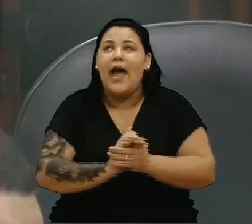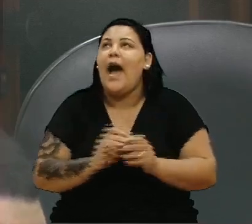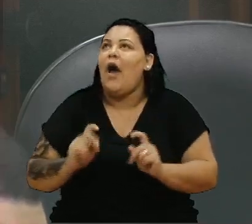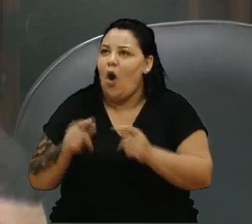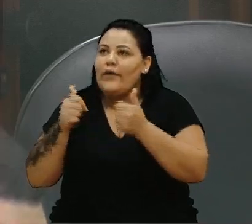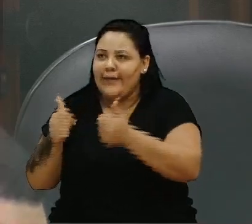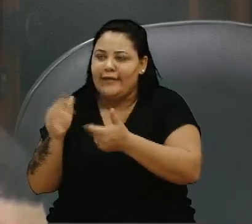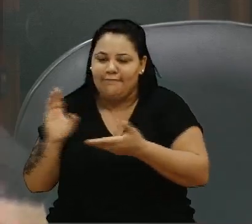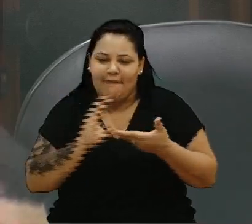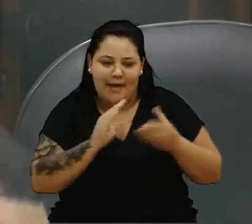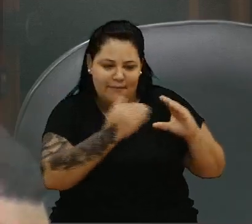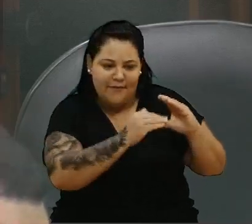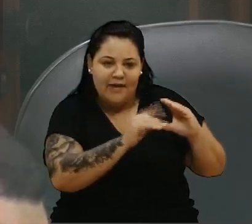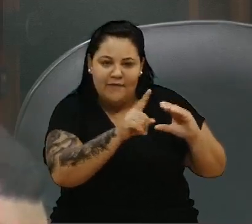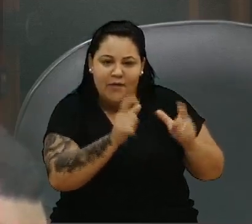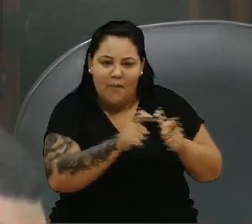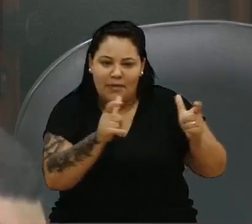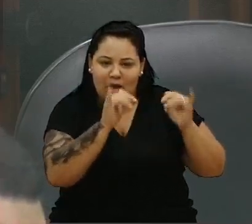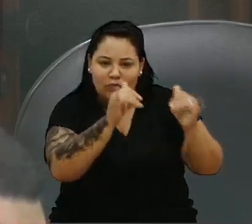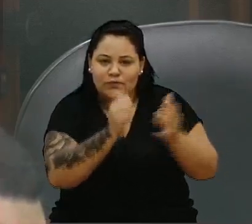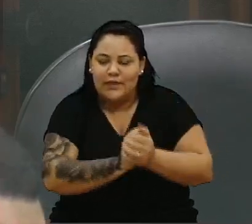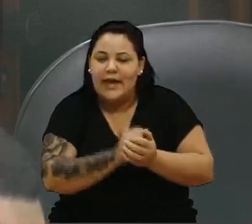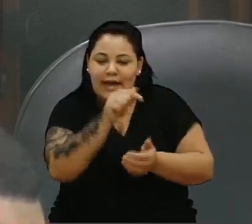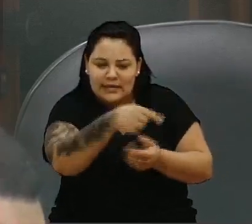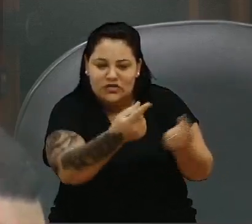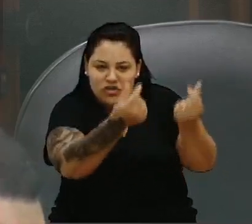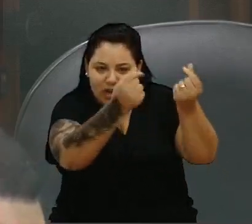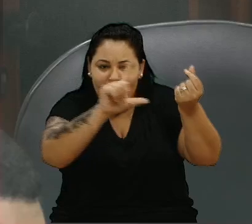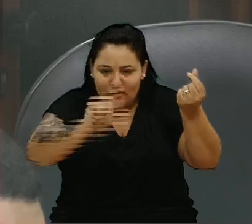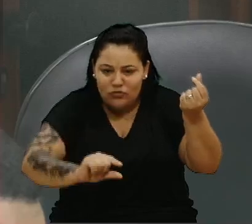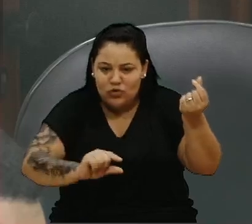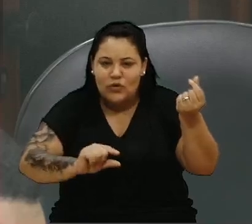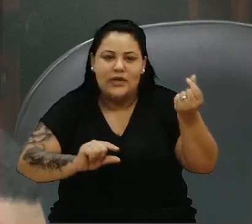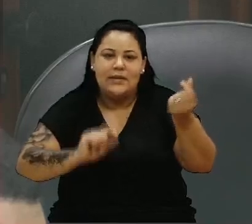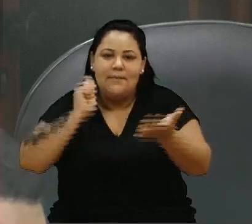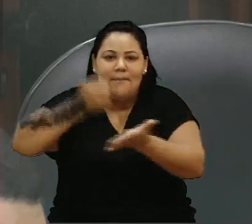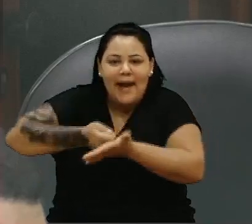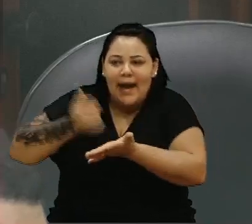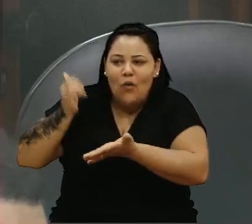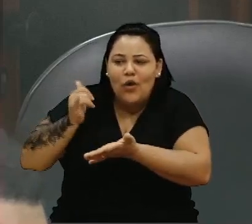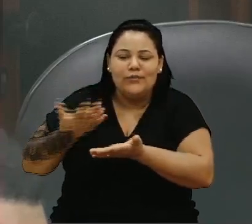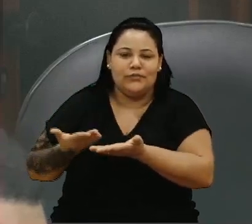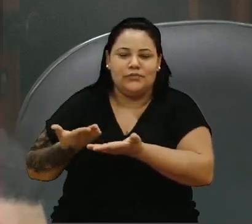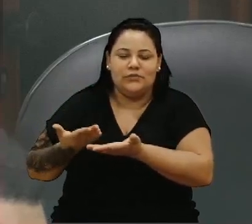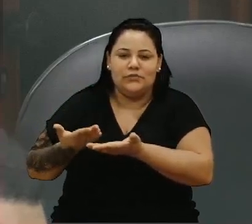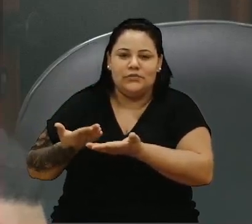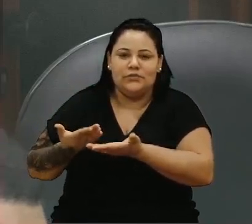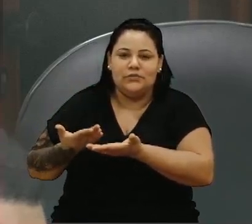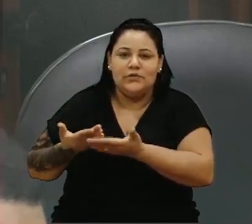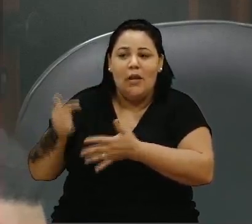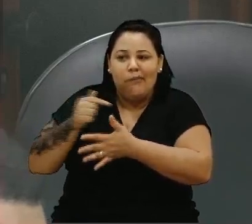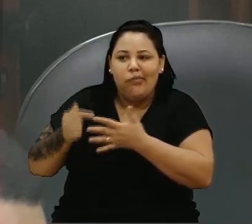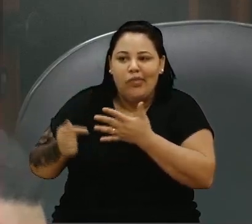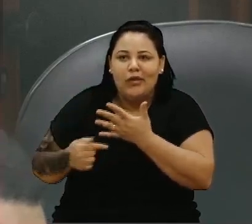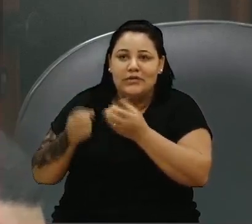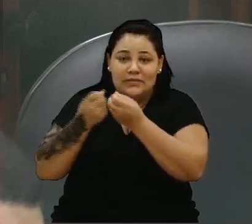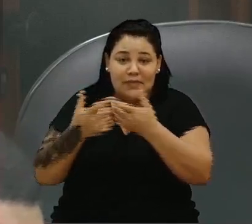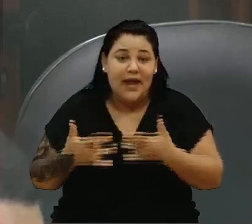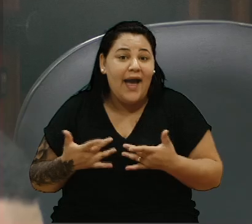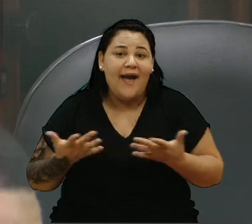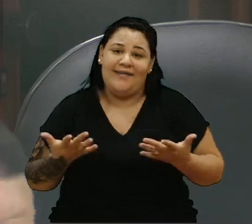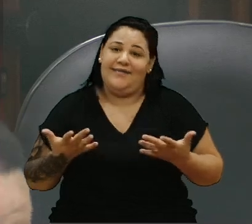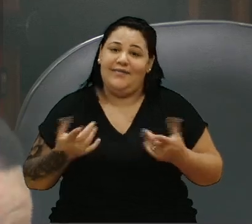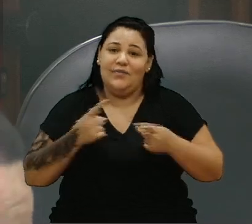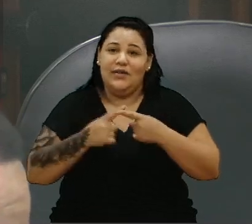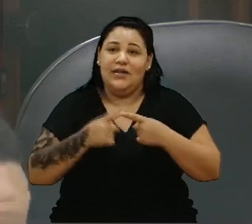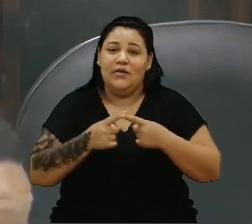esse valor para aumentar as linhas, nós vamos votar esse valor para diminuir a passagem, nós vamos votar esse valor porque a gente quer isso. Para concluir, senhor presidente, vários